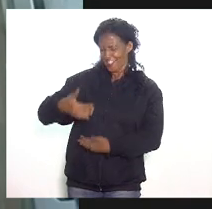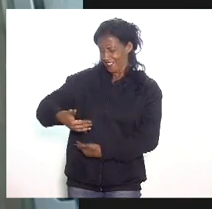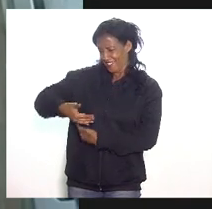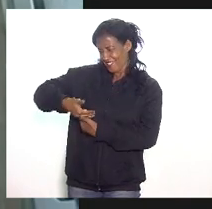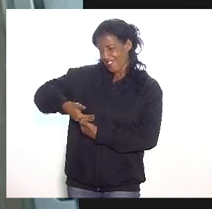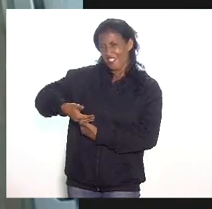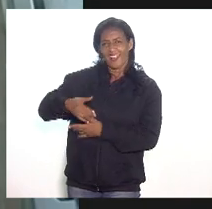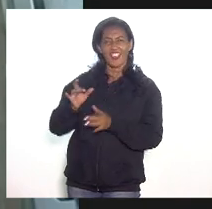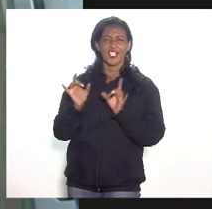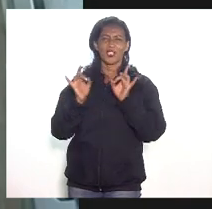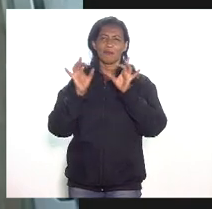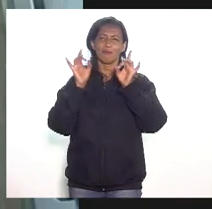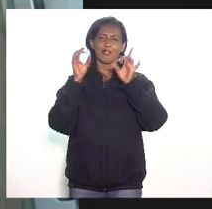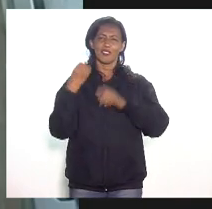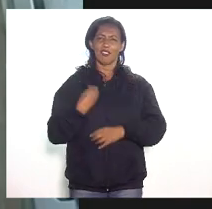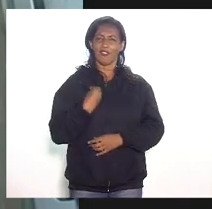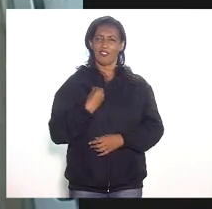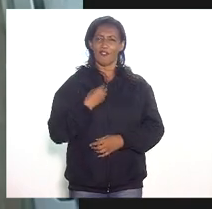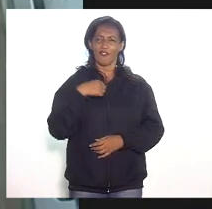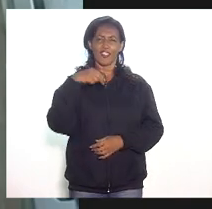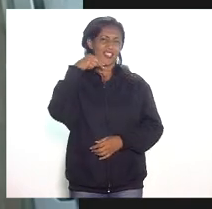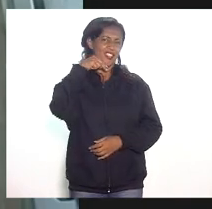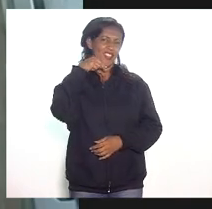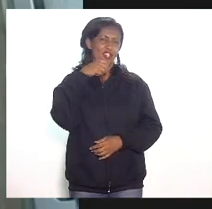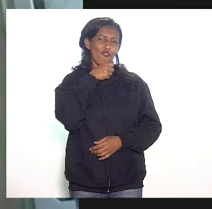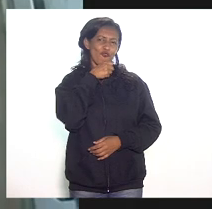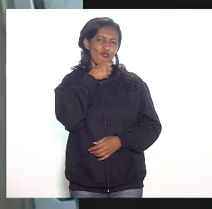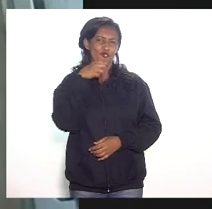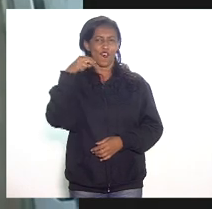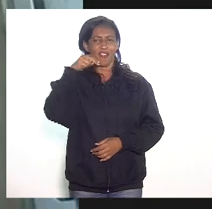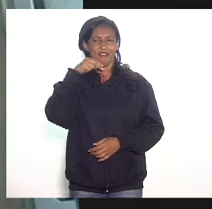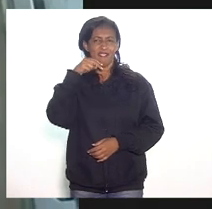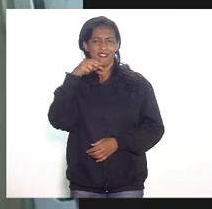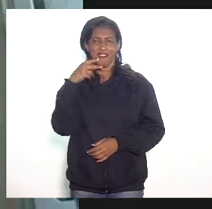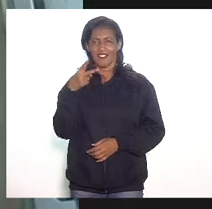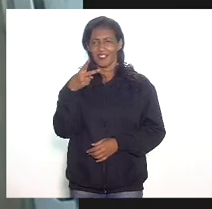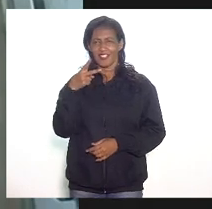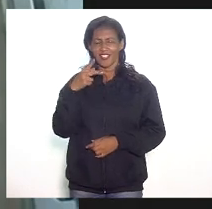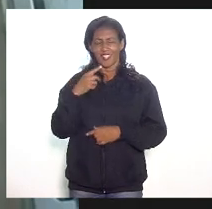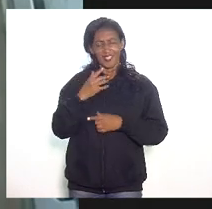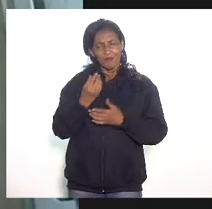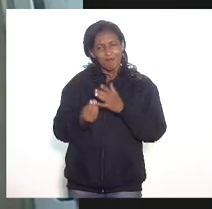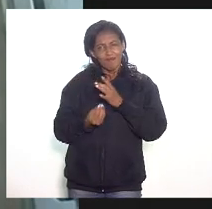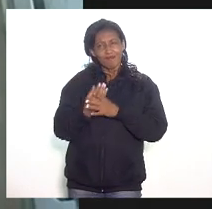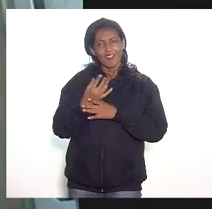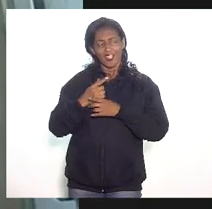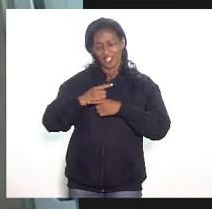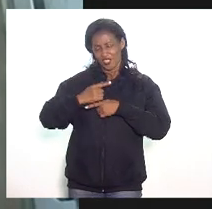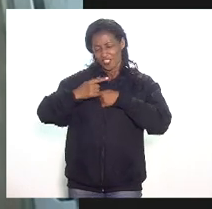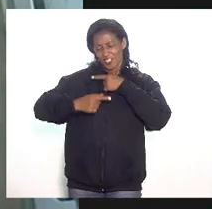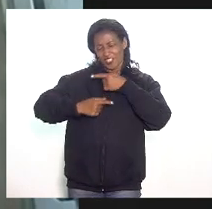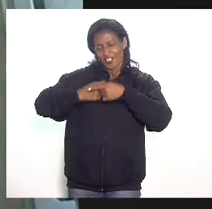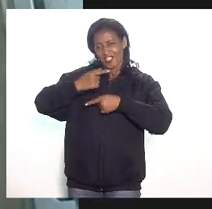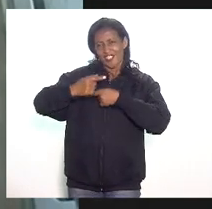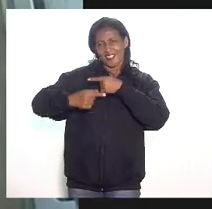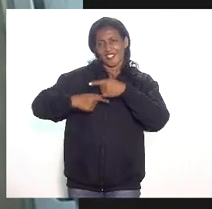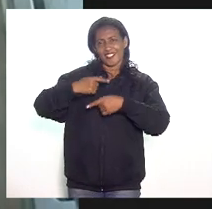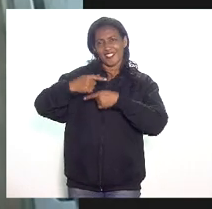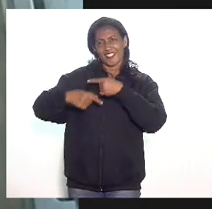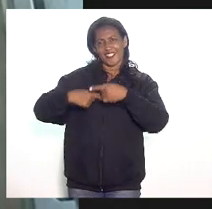especial na vida, né? De um avô ter o netinho no colo significa que as próximas gerações estão chegando, Luz Paulo?